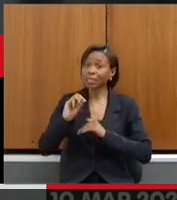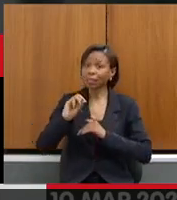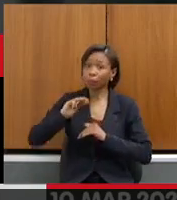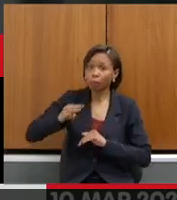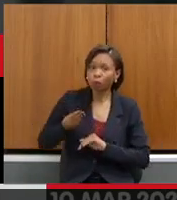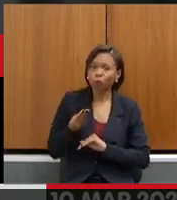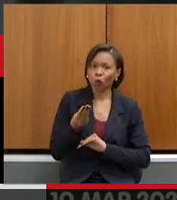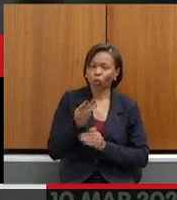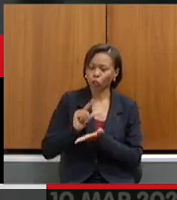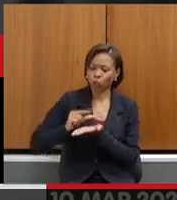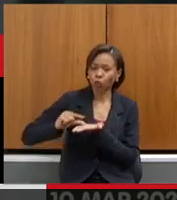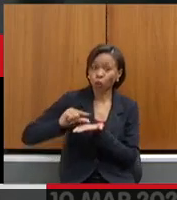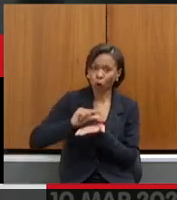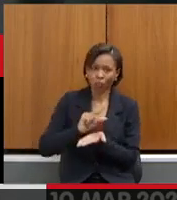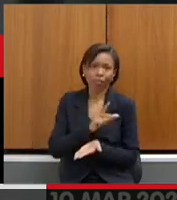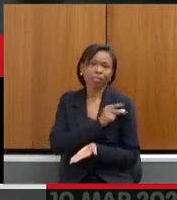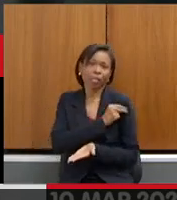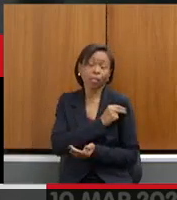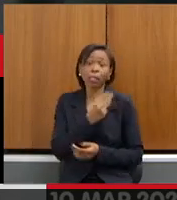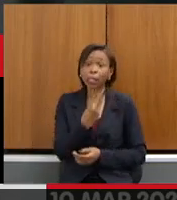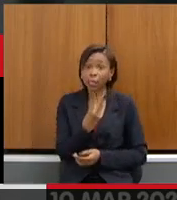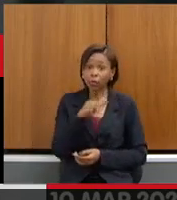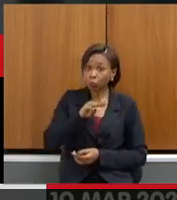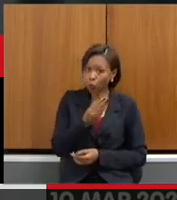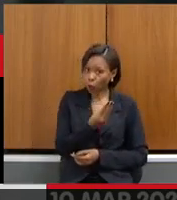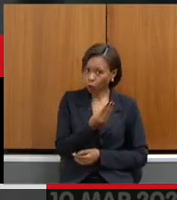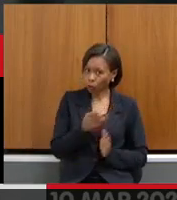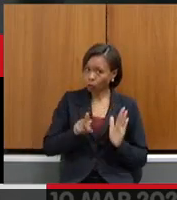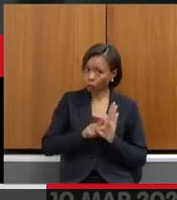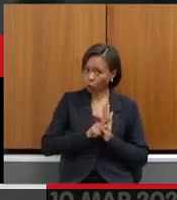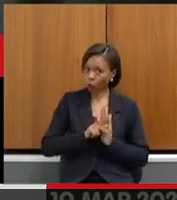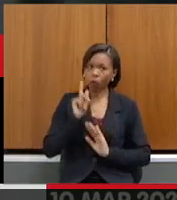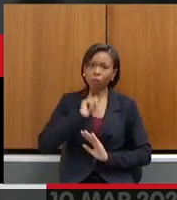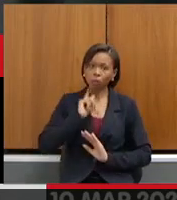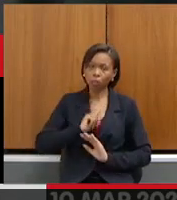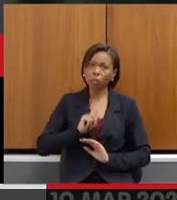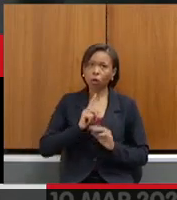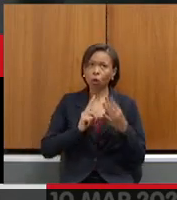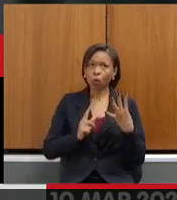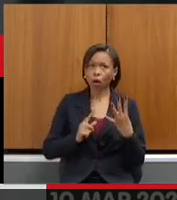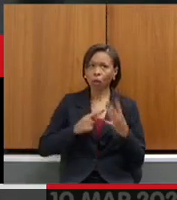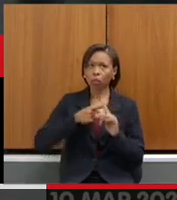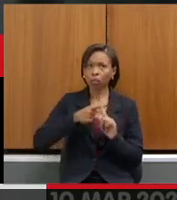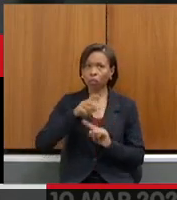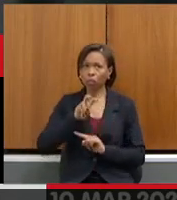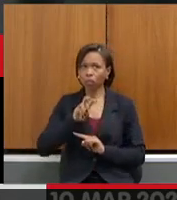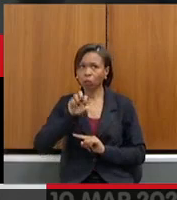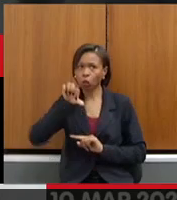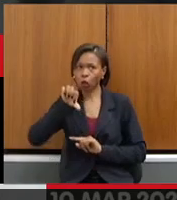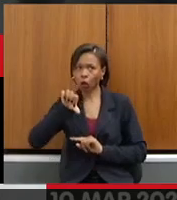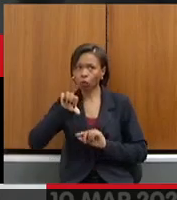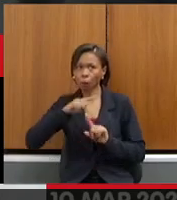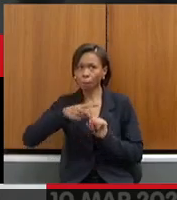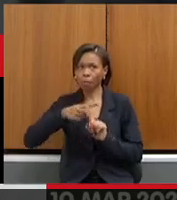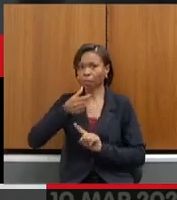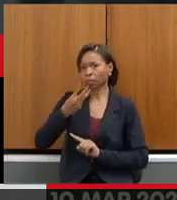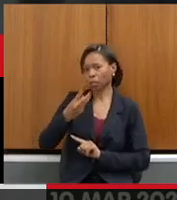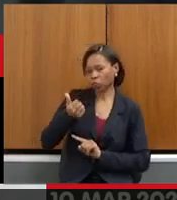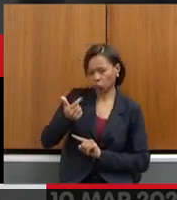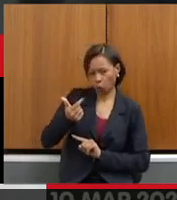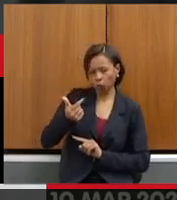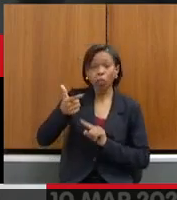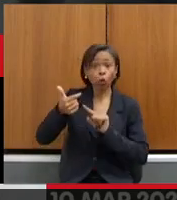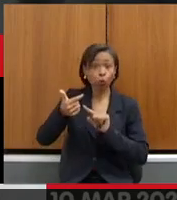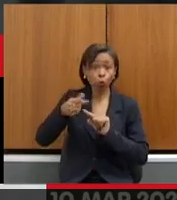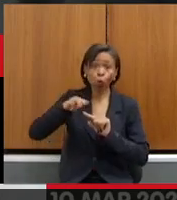seriam as projeções 3 milhões para Minas Gerais quatro mais 59 mais três 12 então seriam 12 milhões de